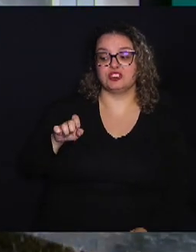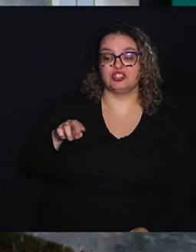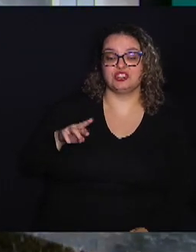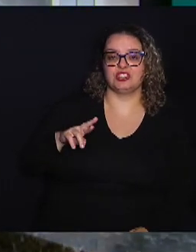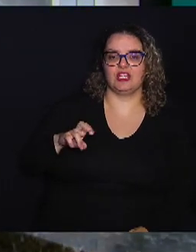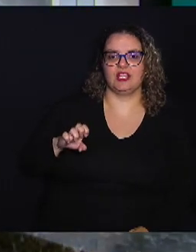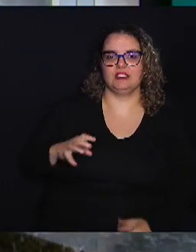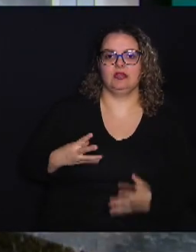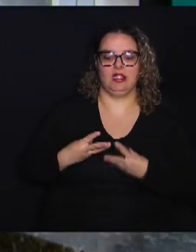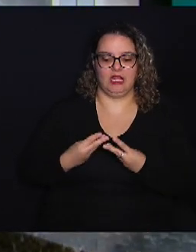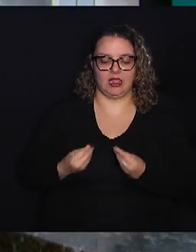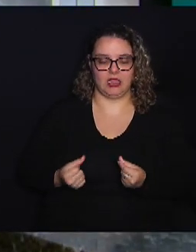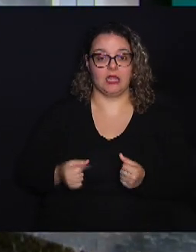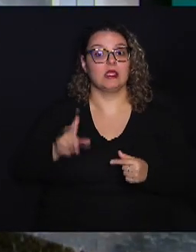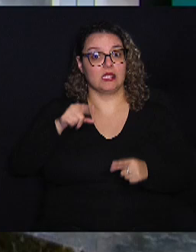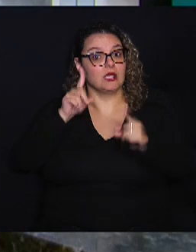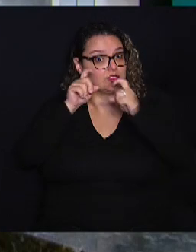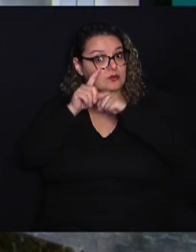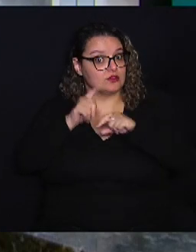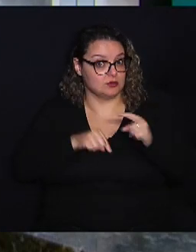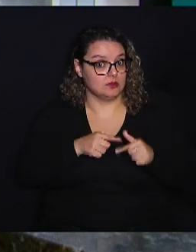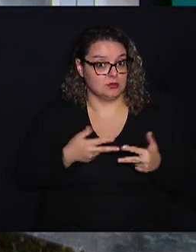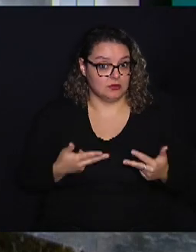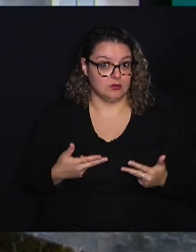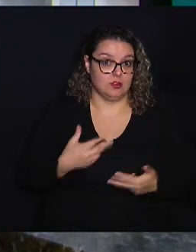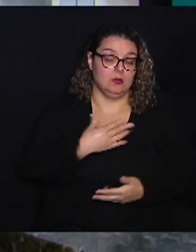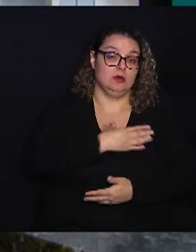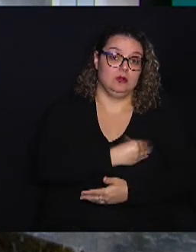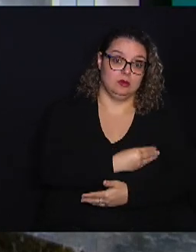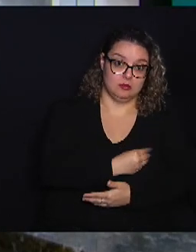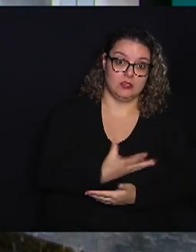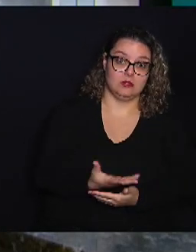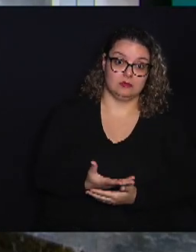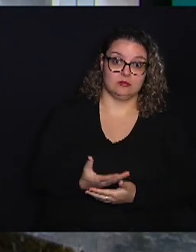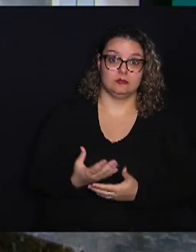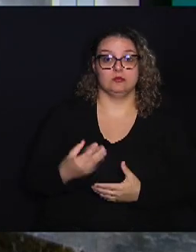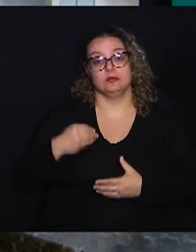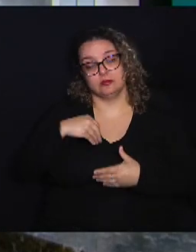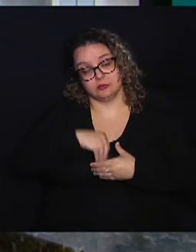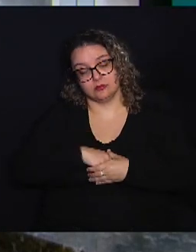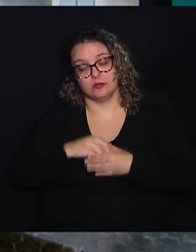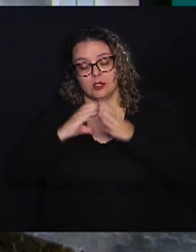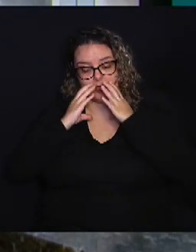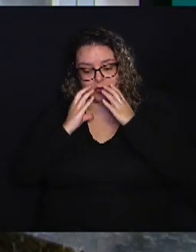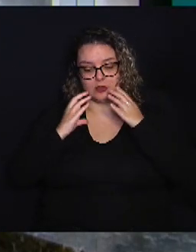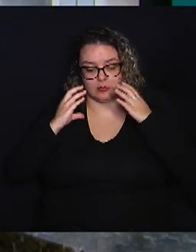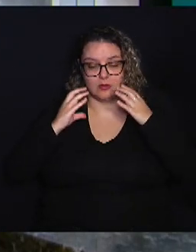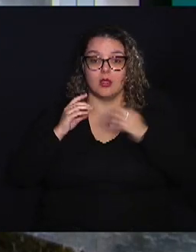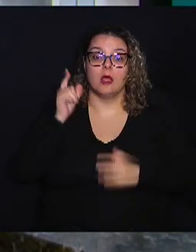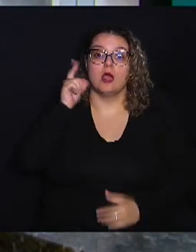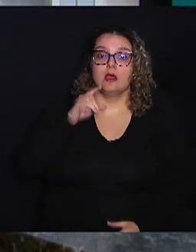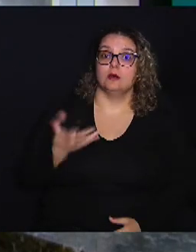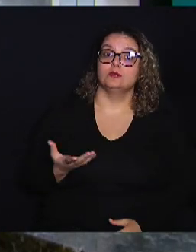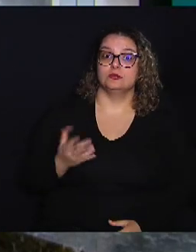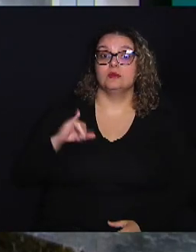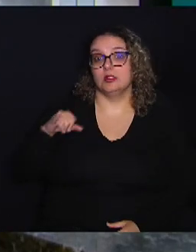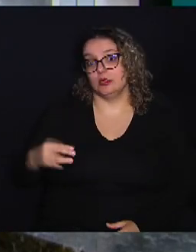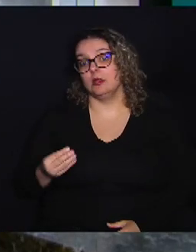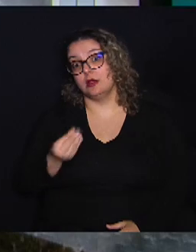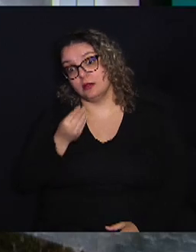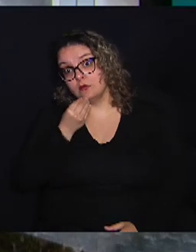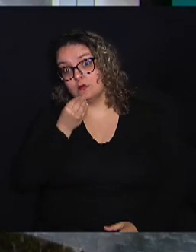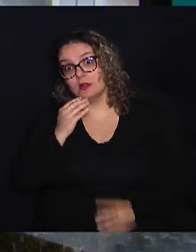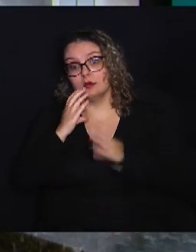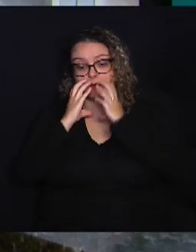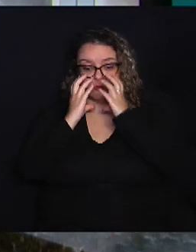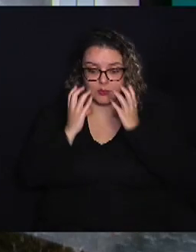material, que é de difícil digestão para os mamíferos, na capivara. E aí então ela consegue aproveitar todos